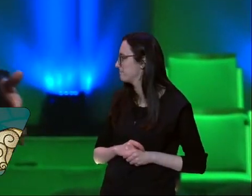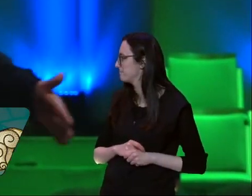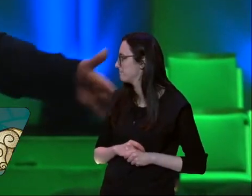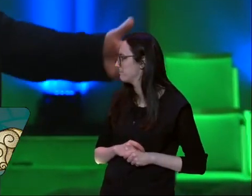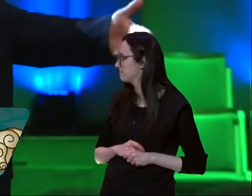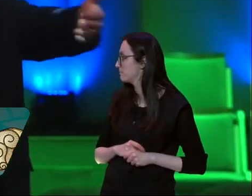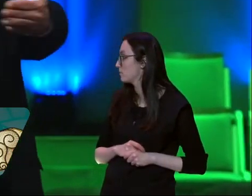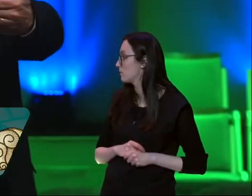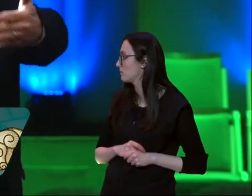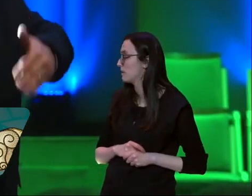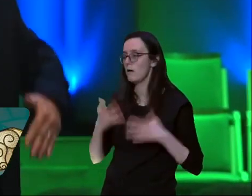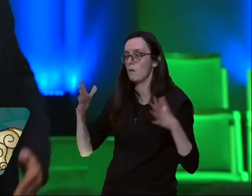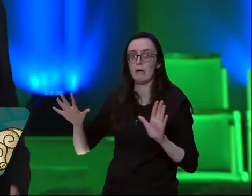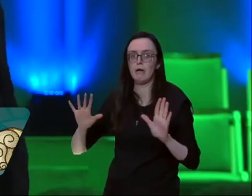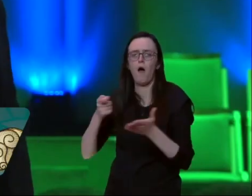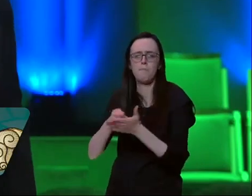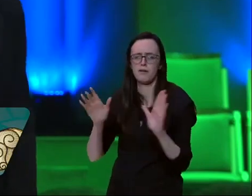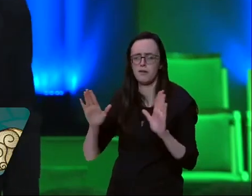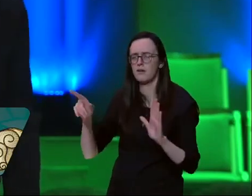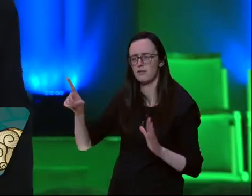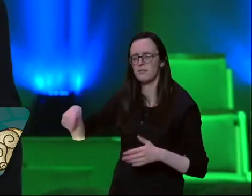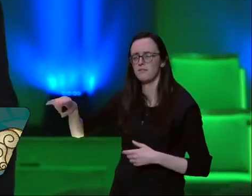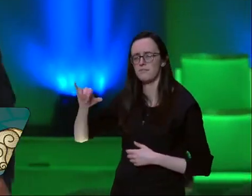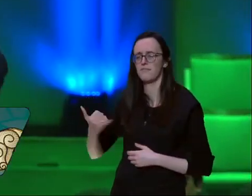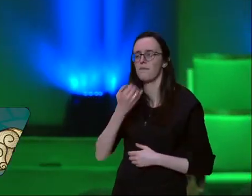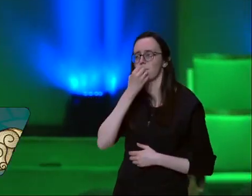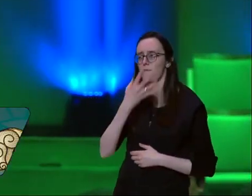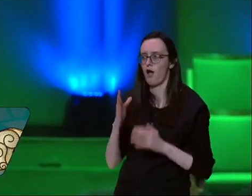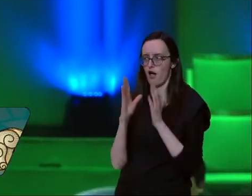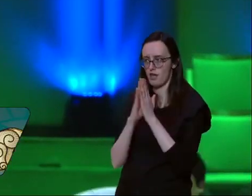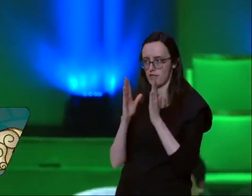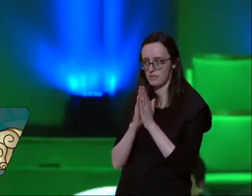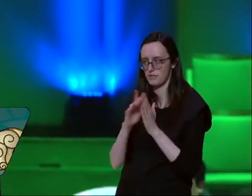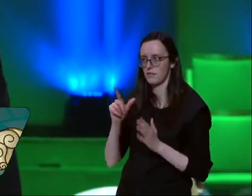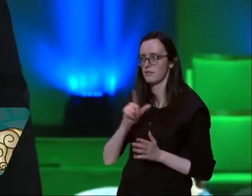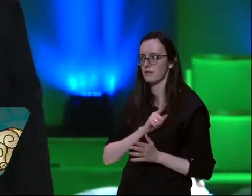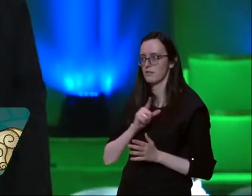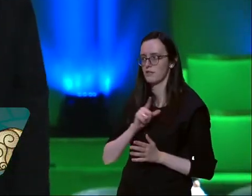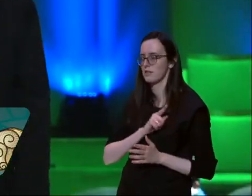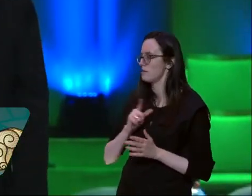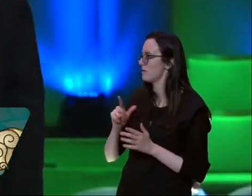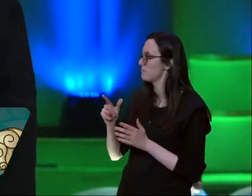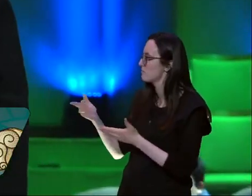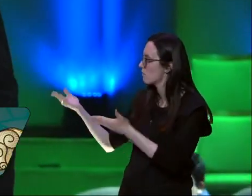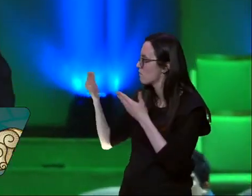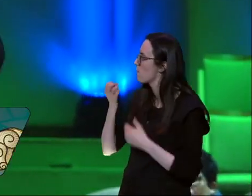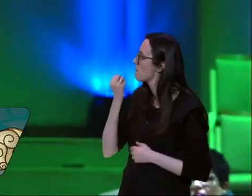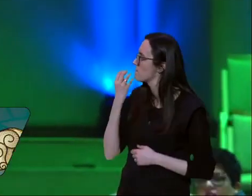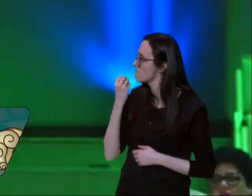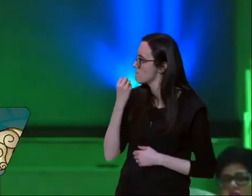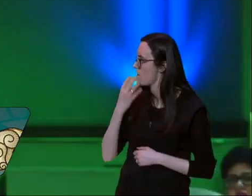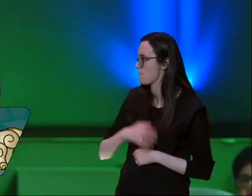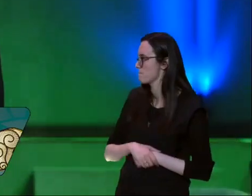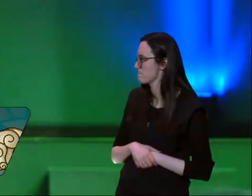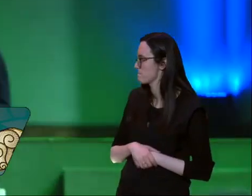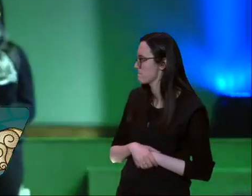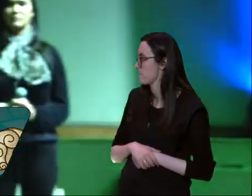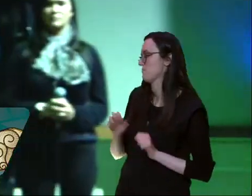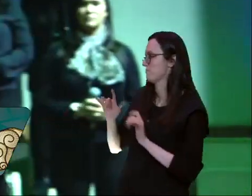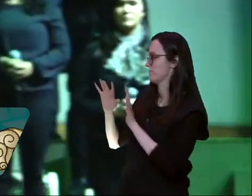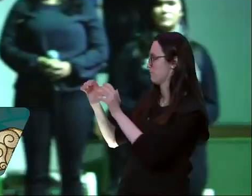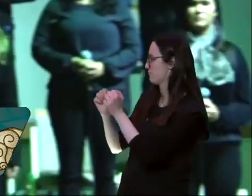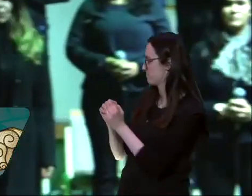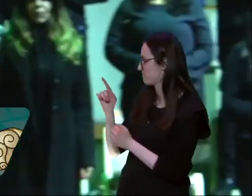Não quero forçar ninguém, mas vai ser bom para vocês. E vai ter um convite muito gostoso para vocês aí na terça-feira.